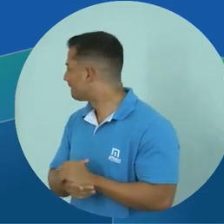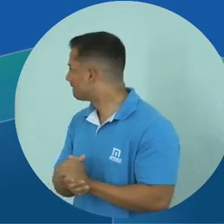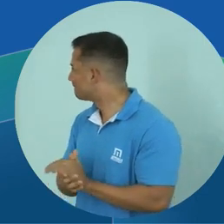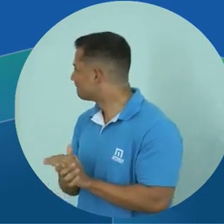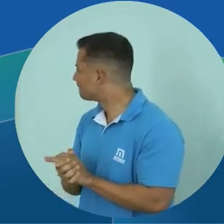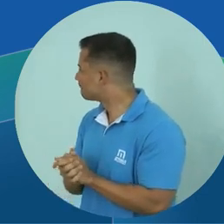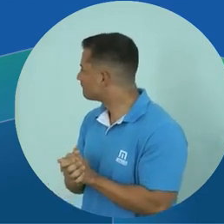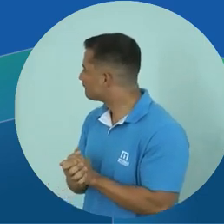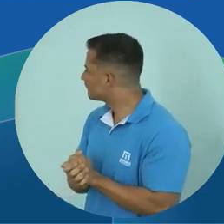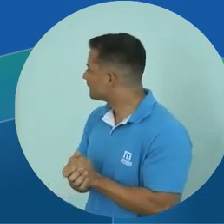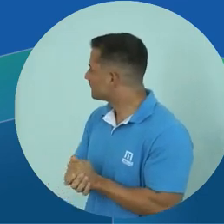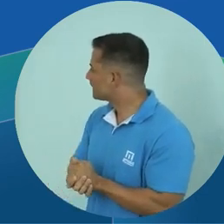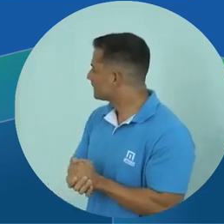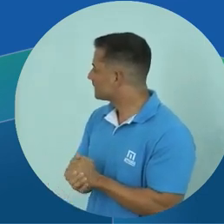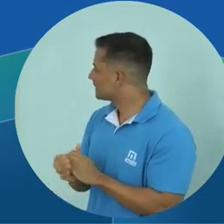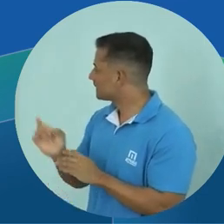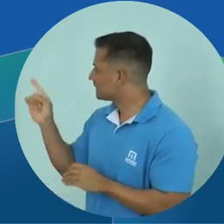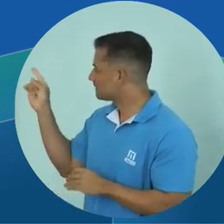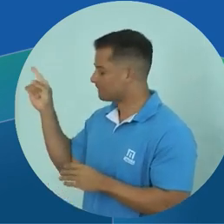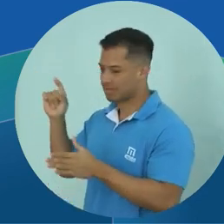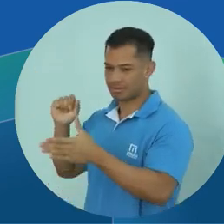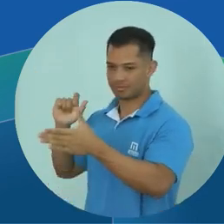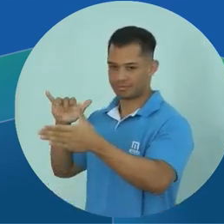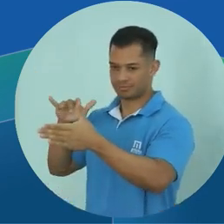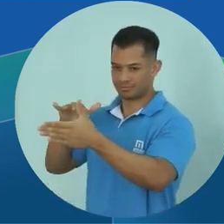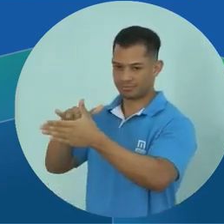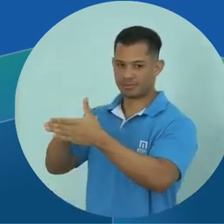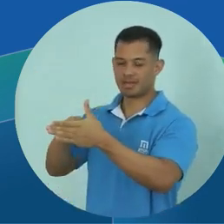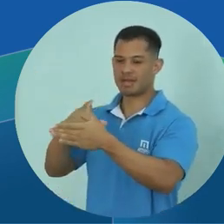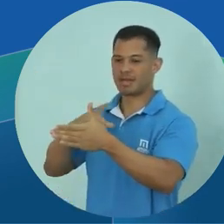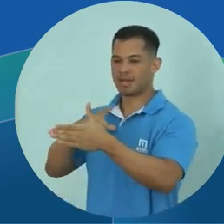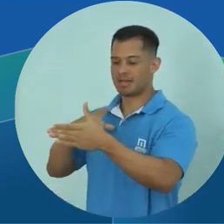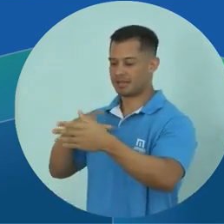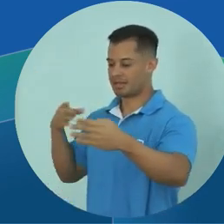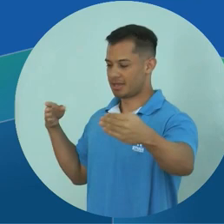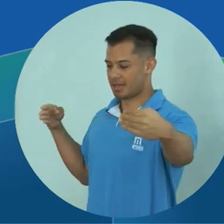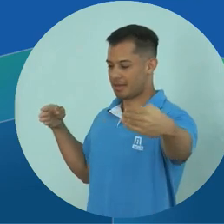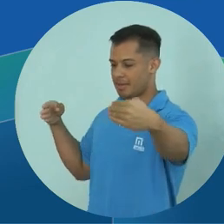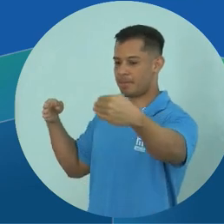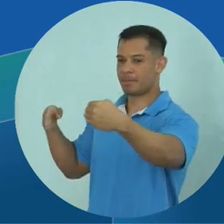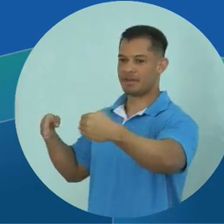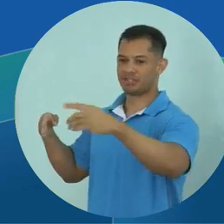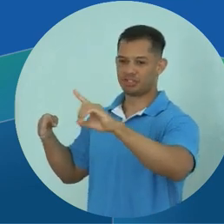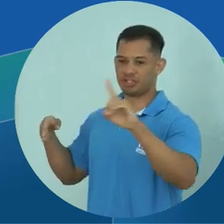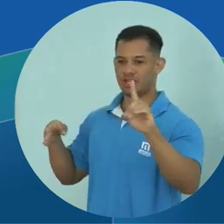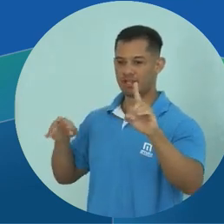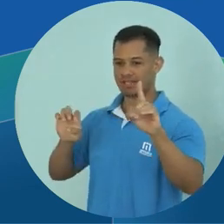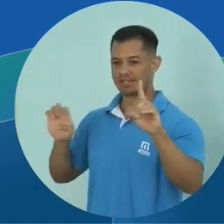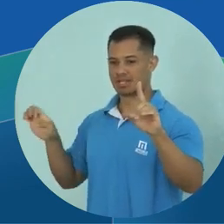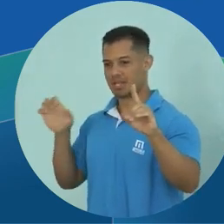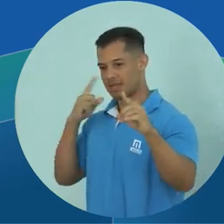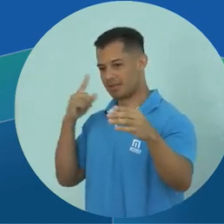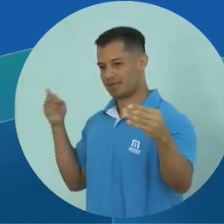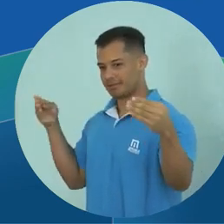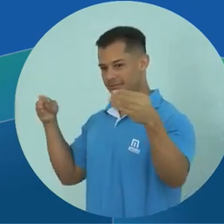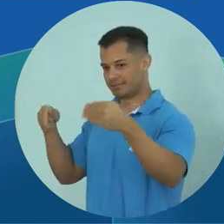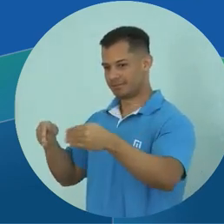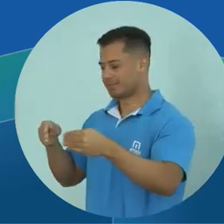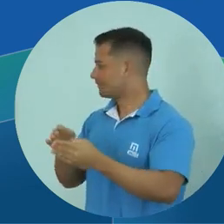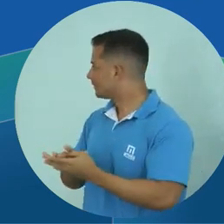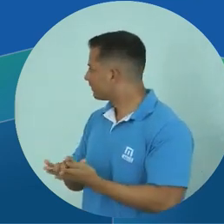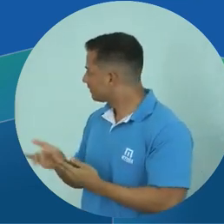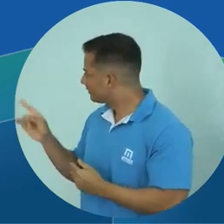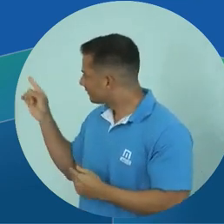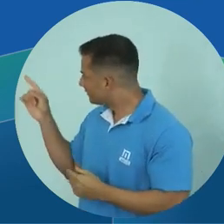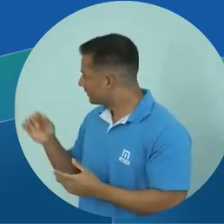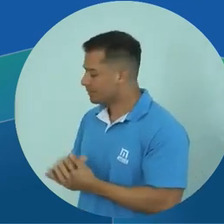Doce. E como vias de acesso, as duas margens, tanto a margem direita quanto a margem esquerda, sempre orientando